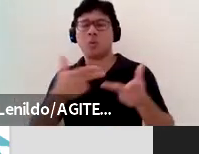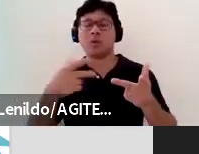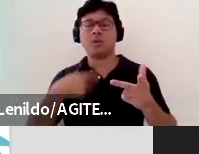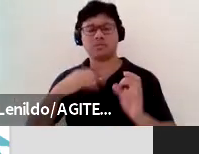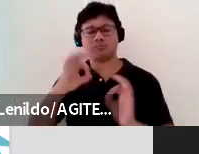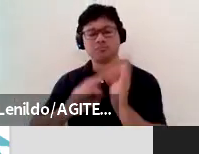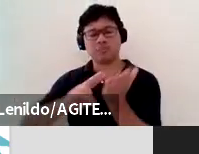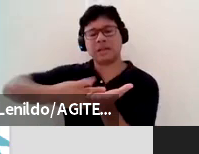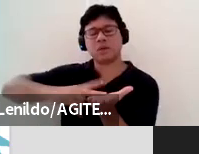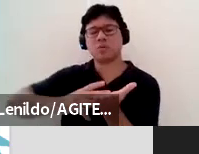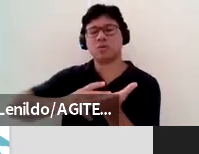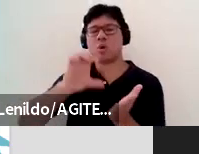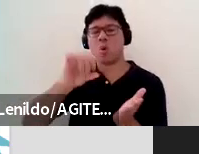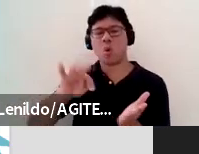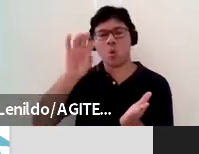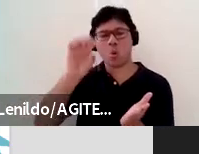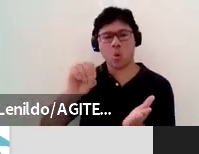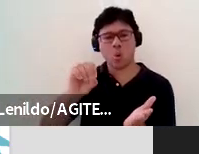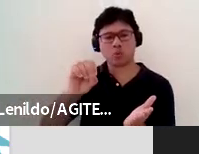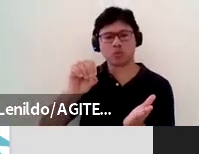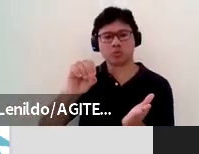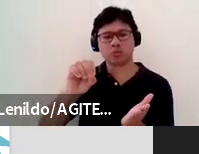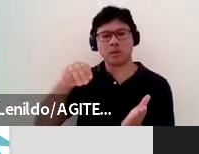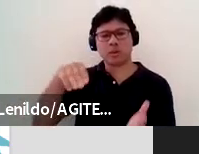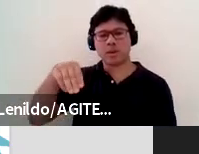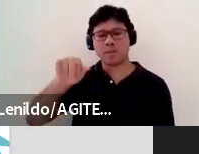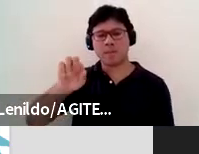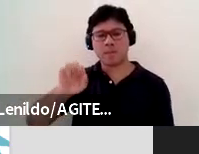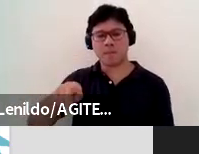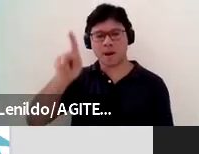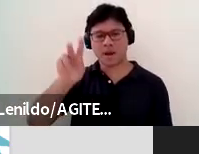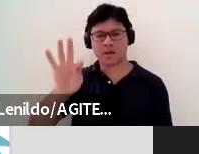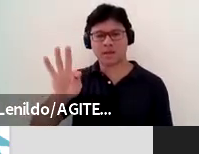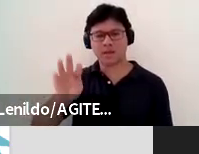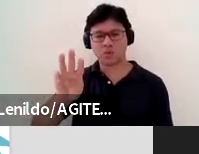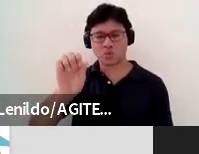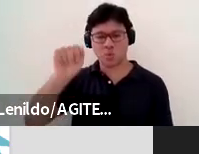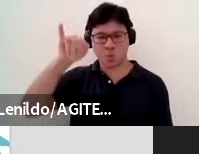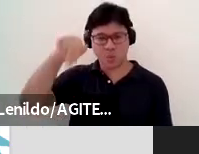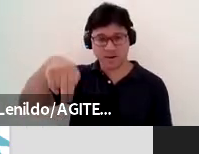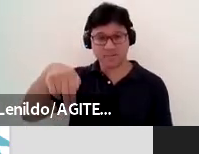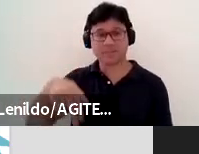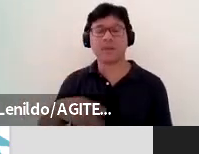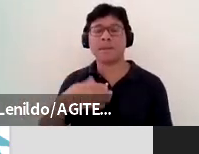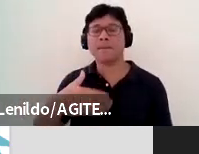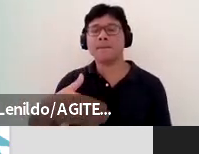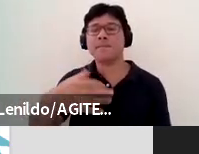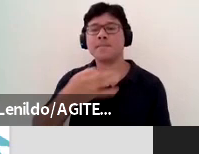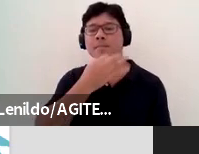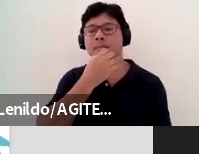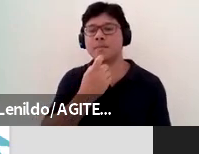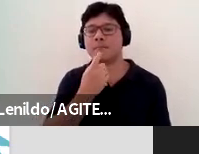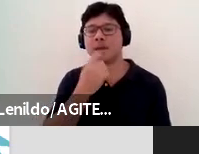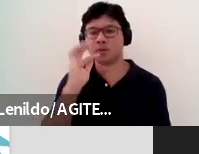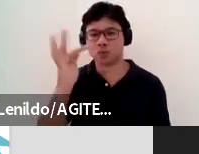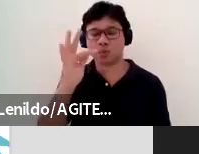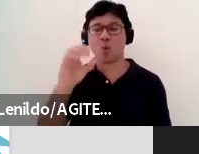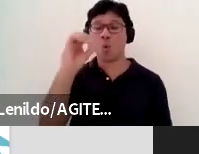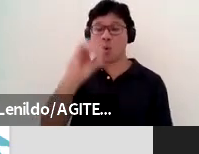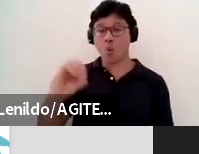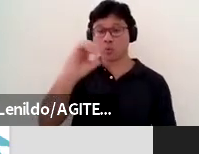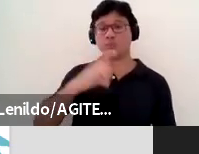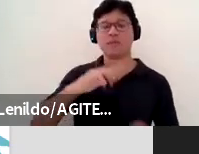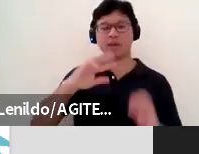Twain, dividido em 4 encontros. Em breve, em outubro, a gente vai ter uma oficina